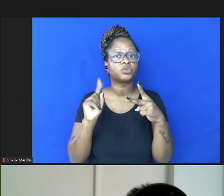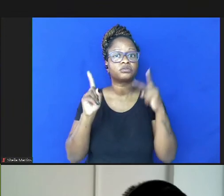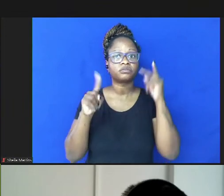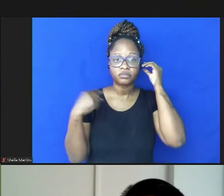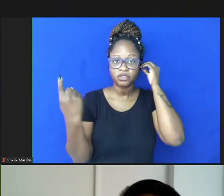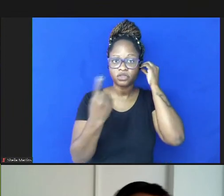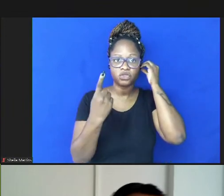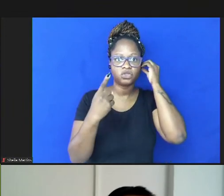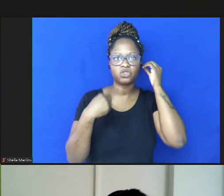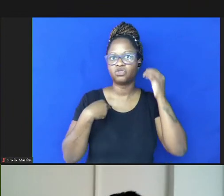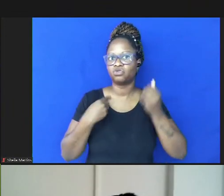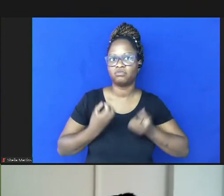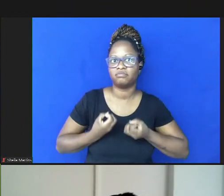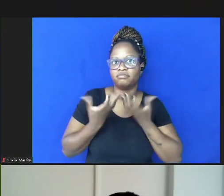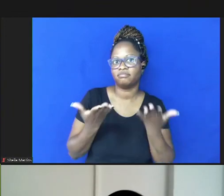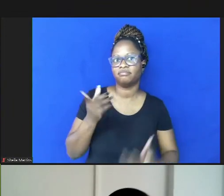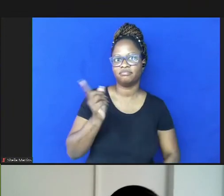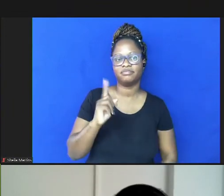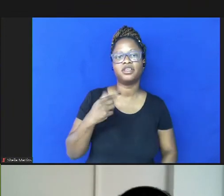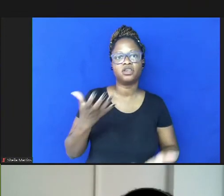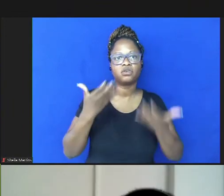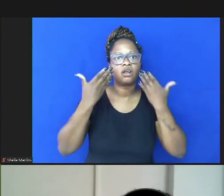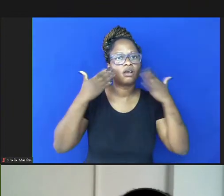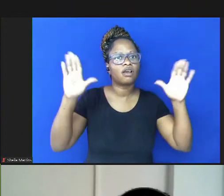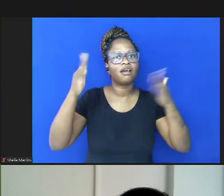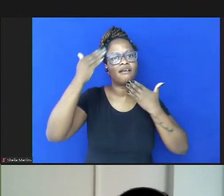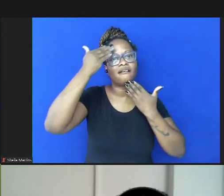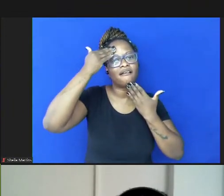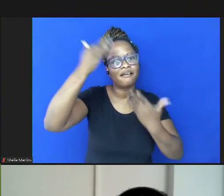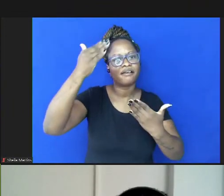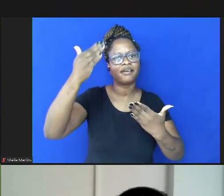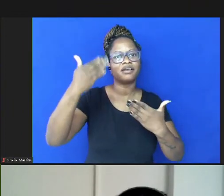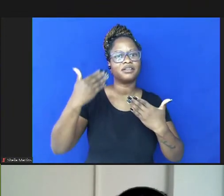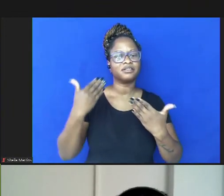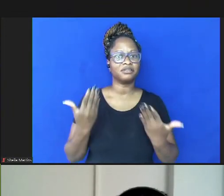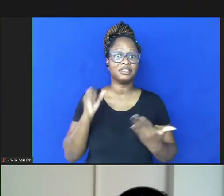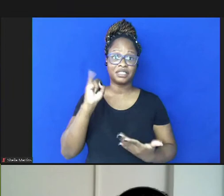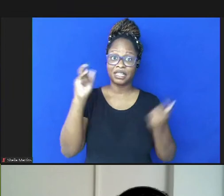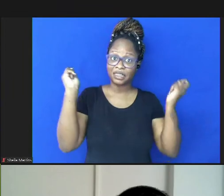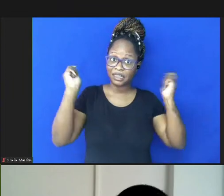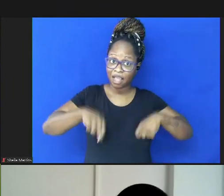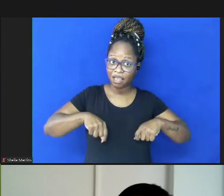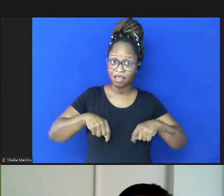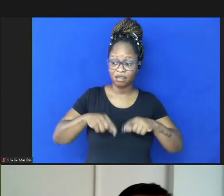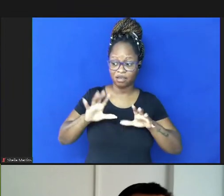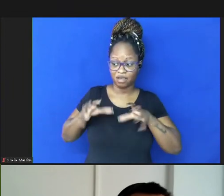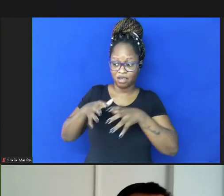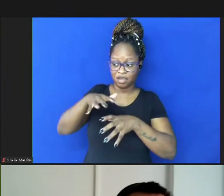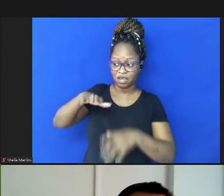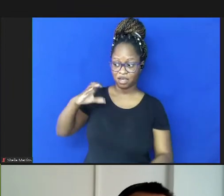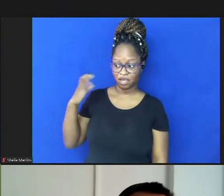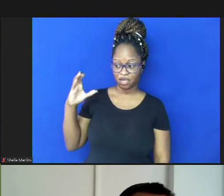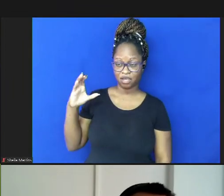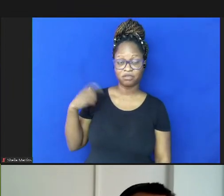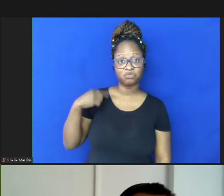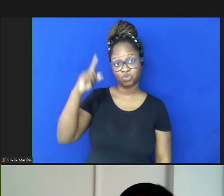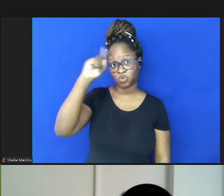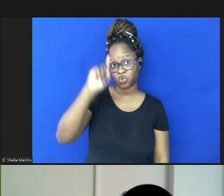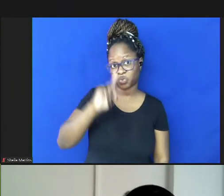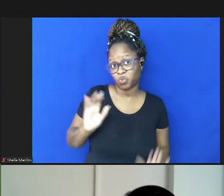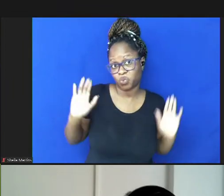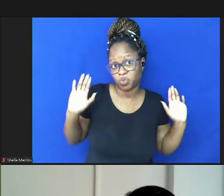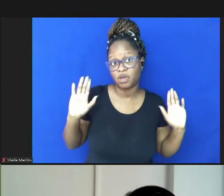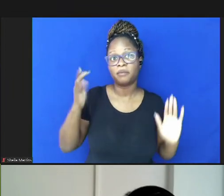tocou aqui, mas eu queria expressar um agradecimento, se eu posso fazer em nome da comunidade científica, eu não sei, mas eu acho que